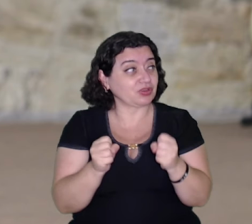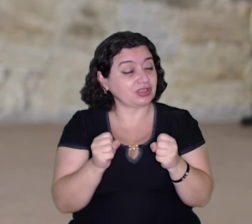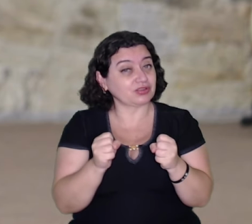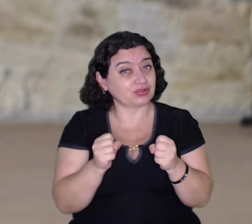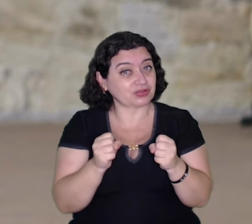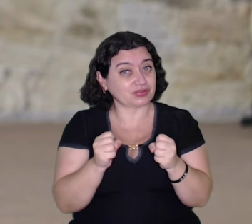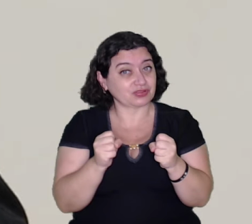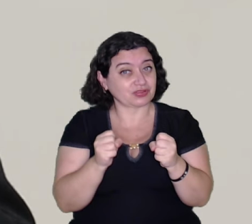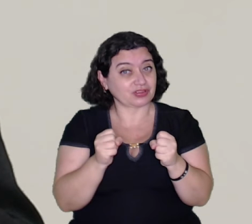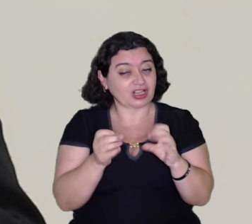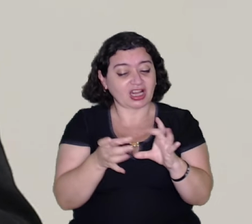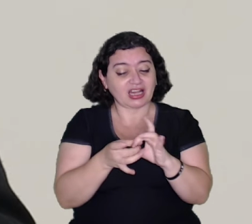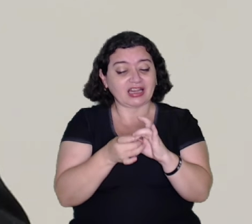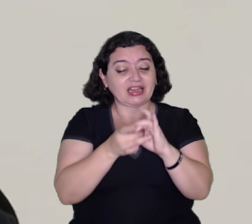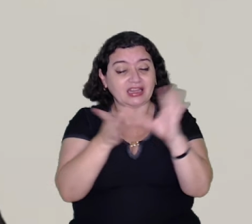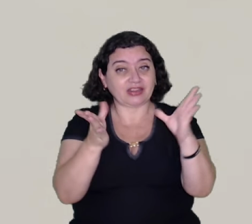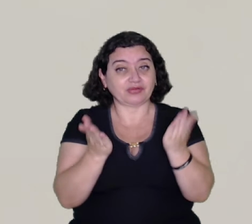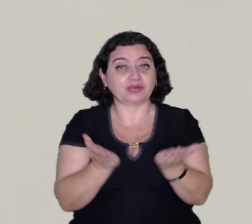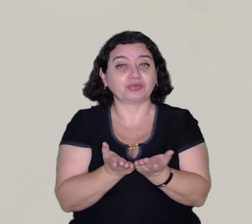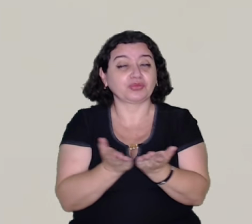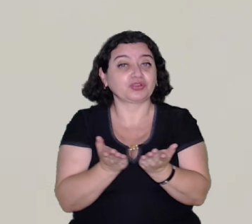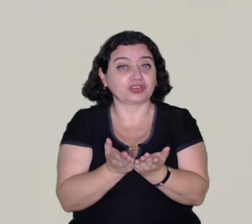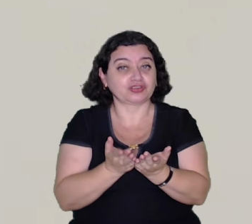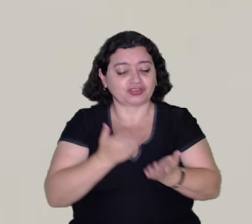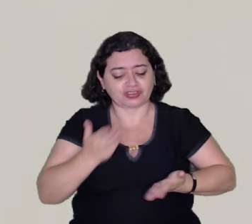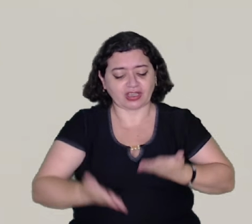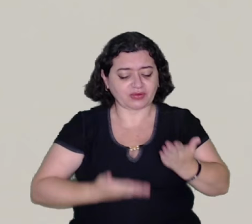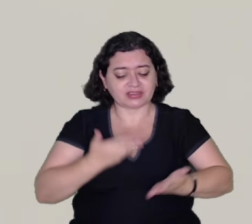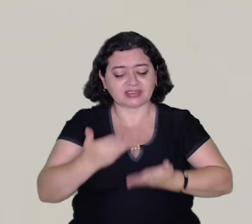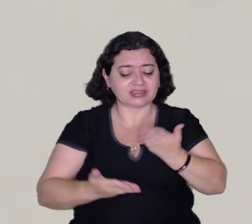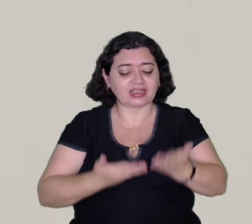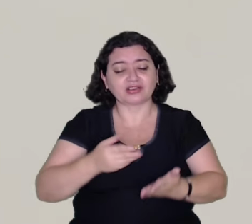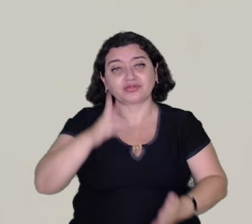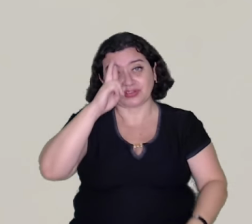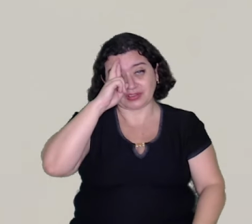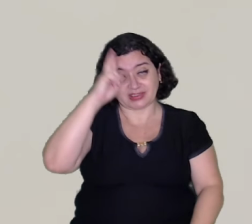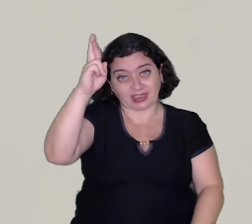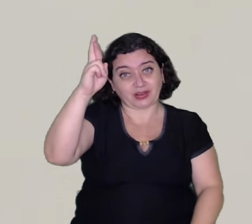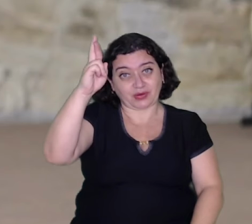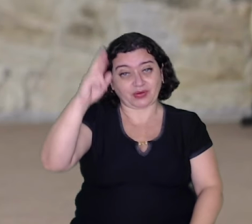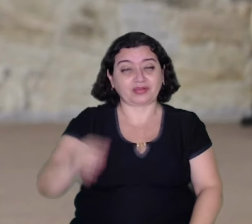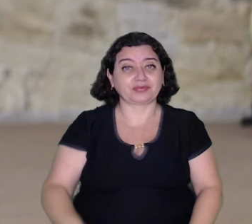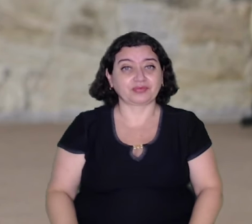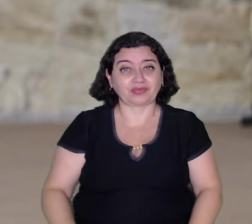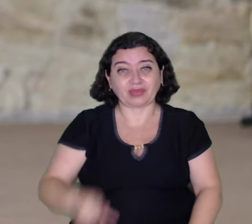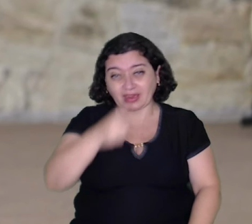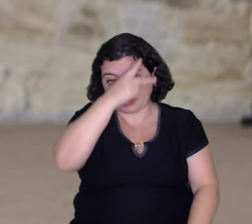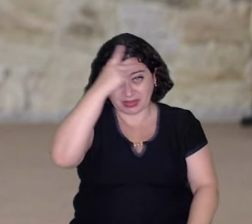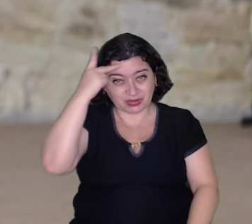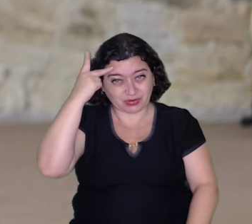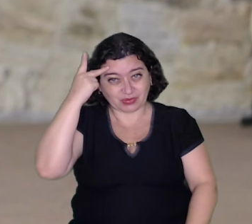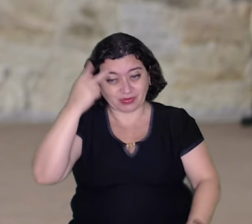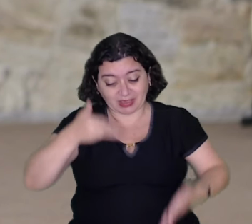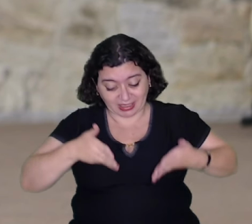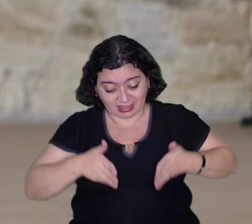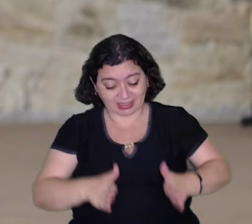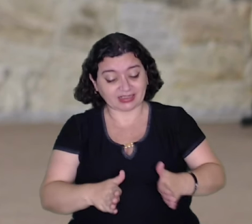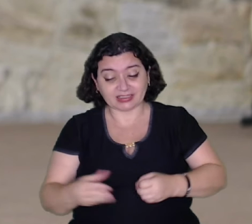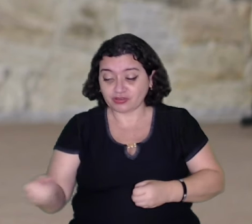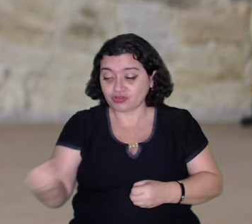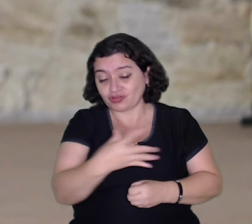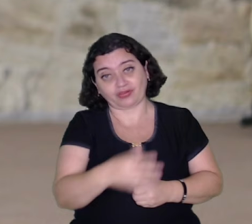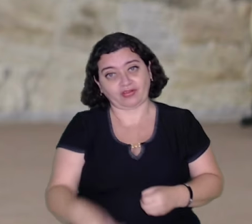que está disponível ao crente, ao servo do Senhor, aquele que é nascido de novo,